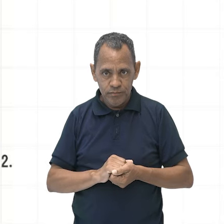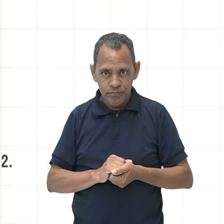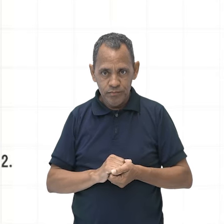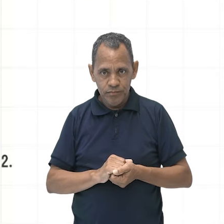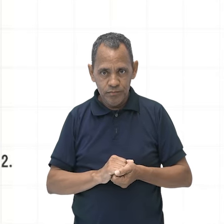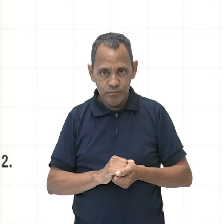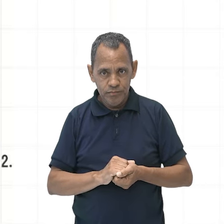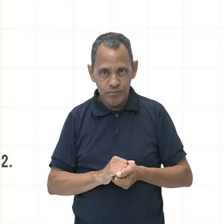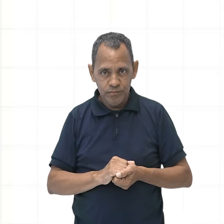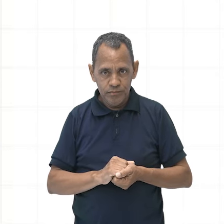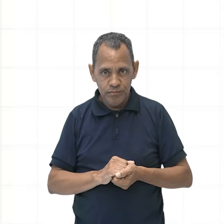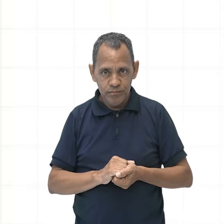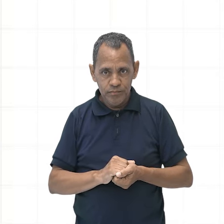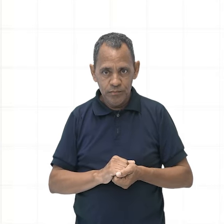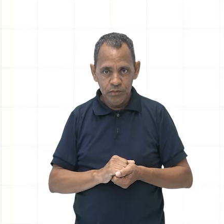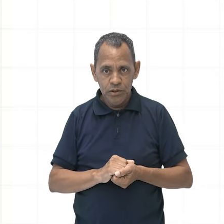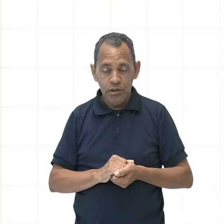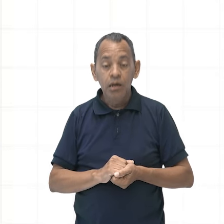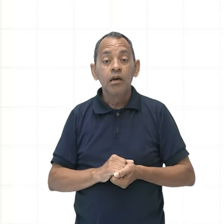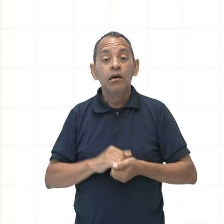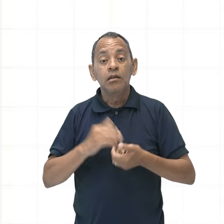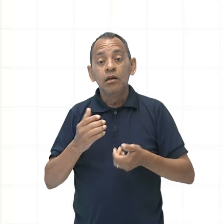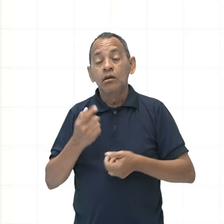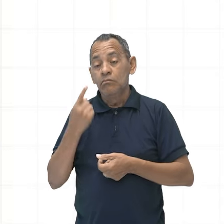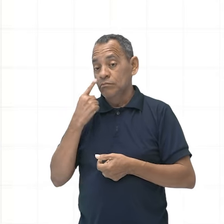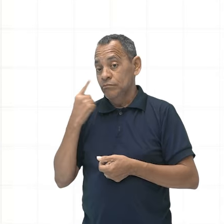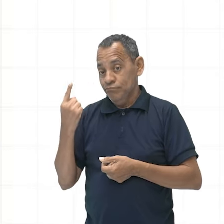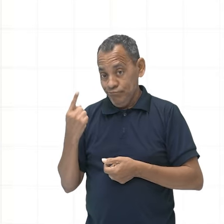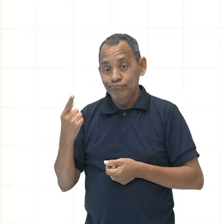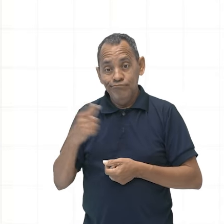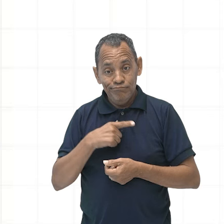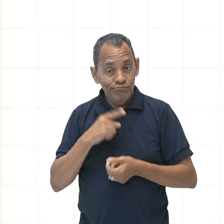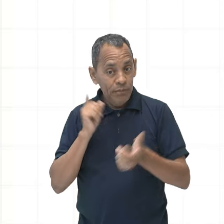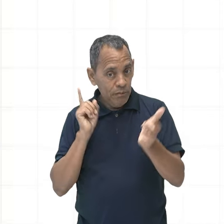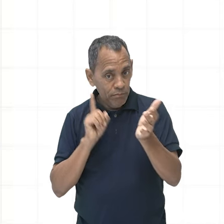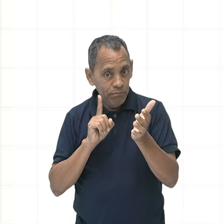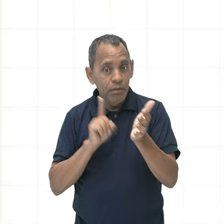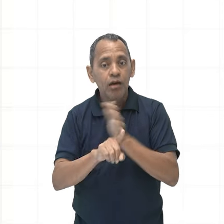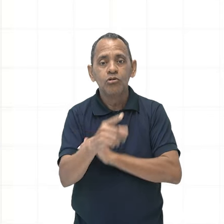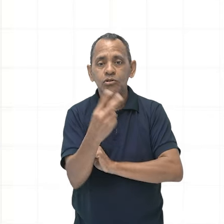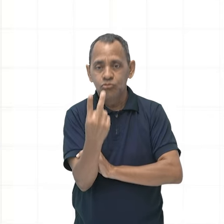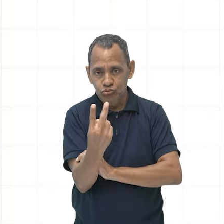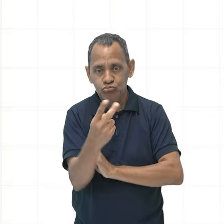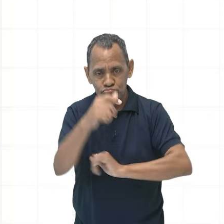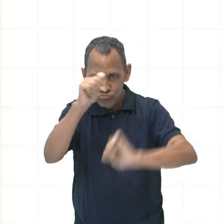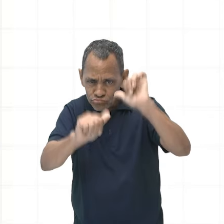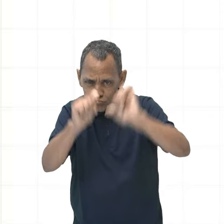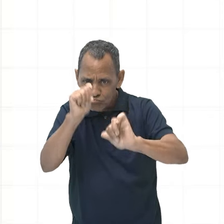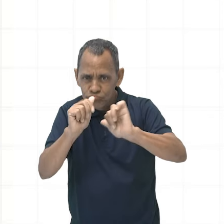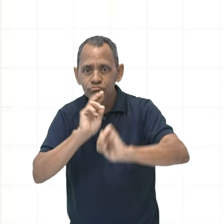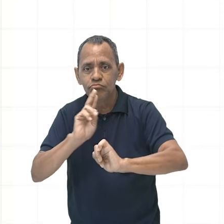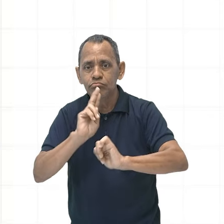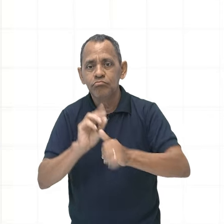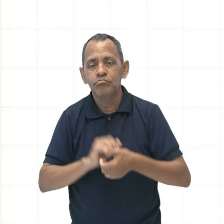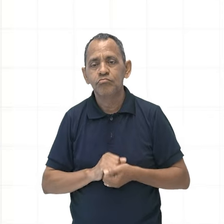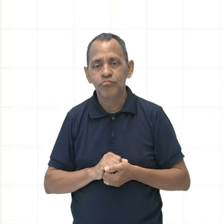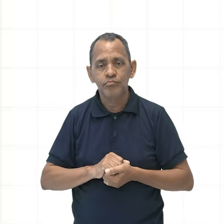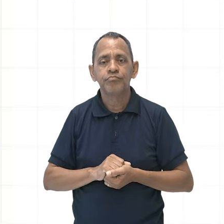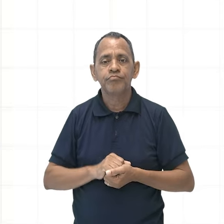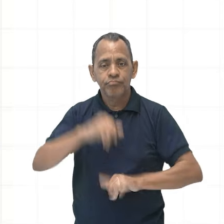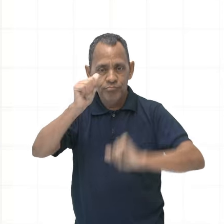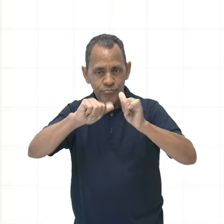Então, a gente colocou aqui duas questões para a gente analisar e responder. Analisando o